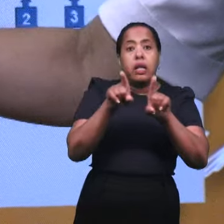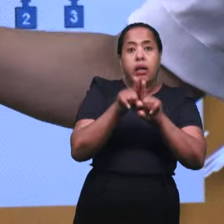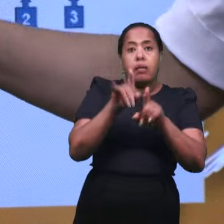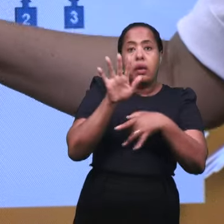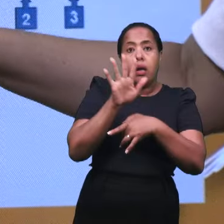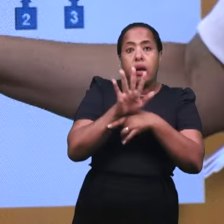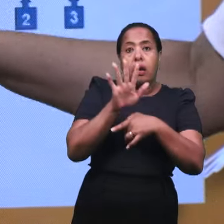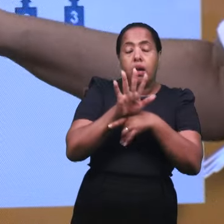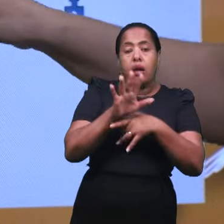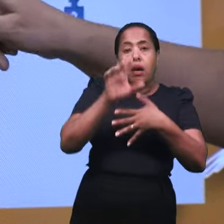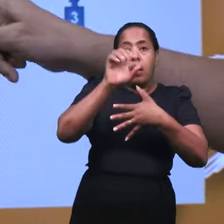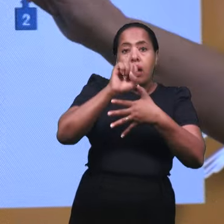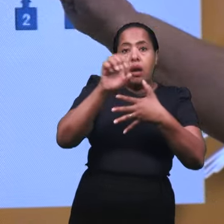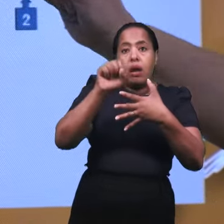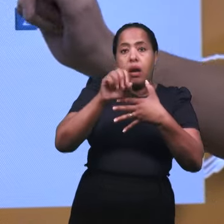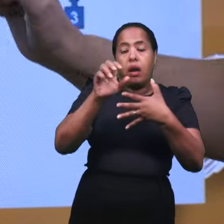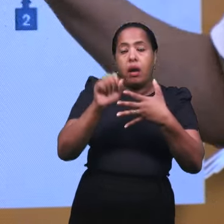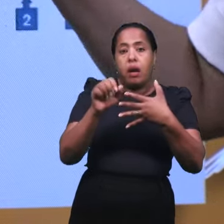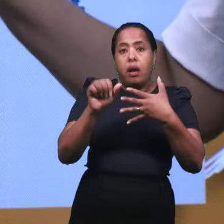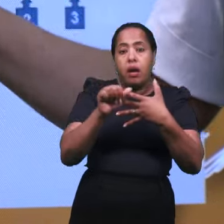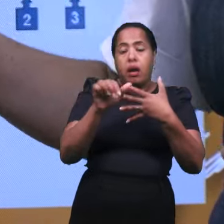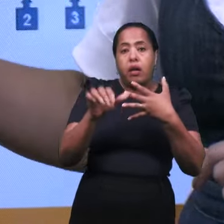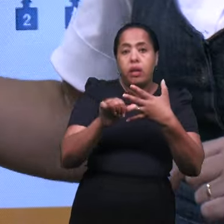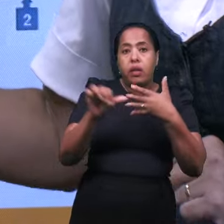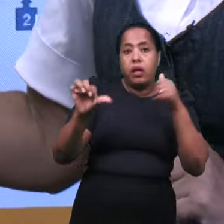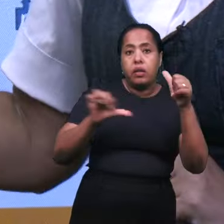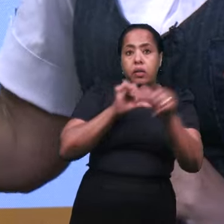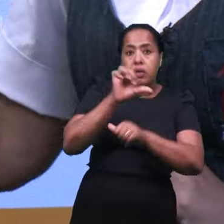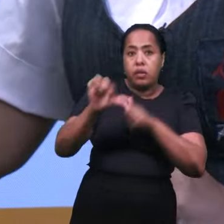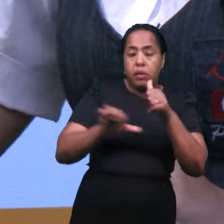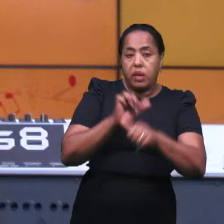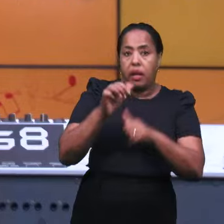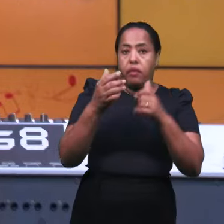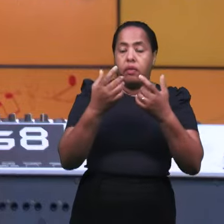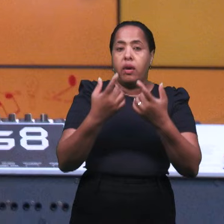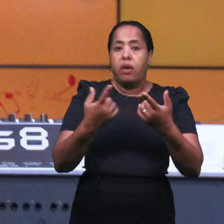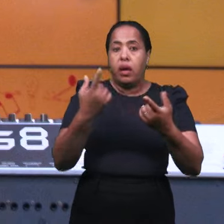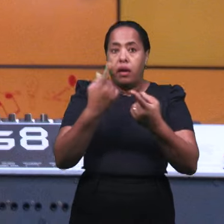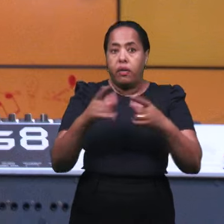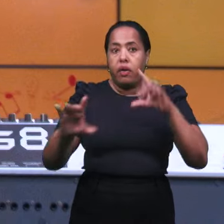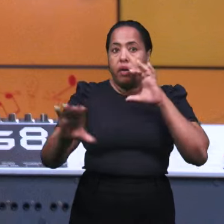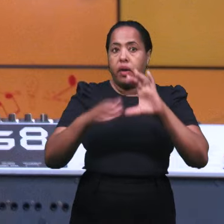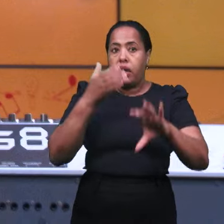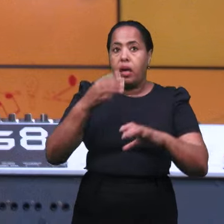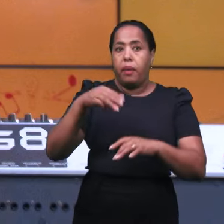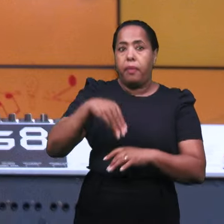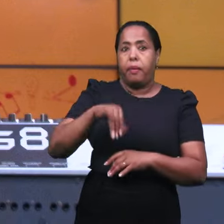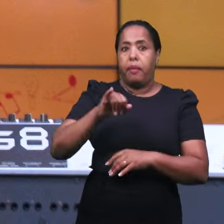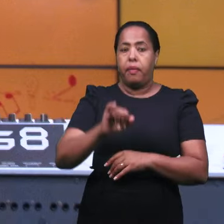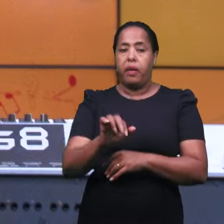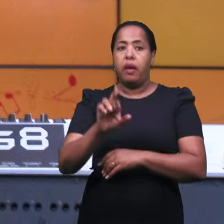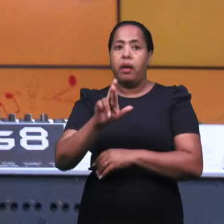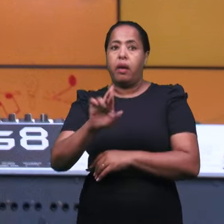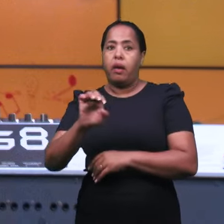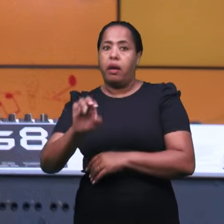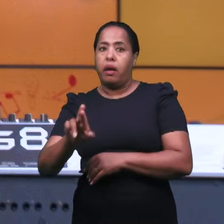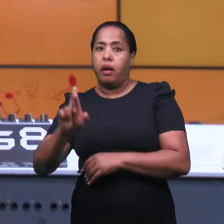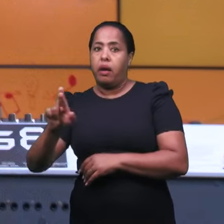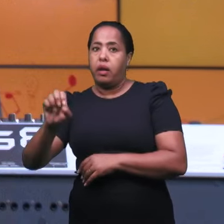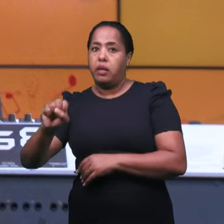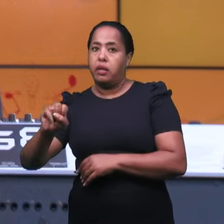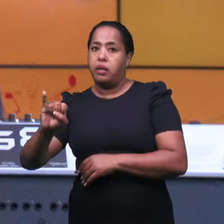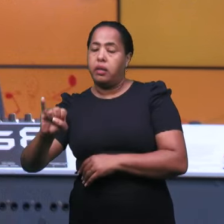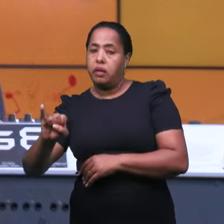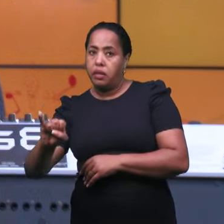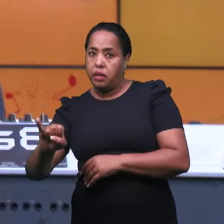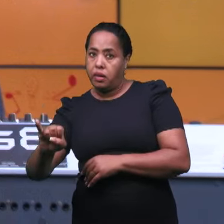as notas que são alteradas. Vamos solfejar? Mi, Ré, Ré, Ré, Si, Dó,